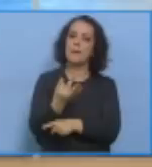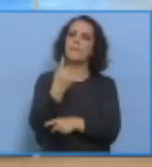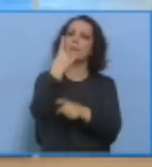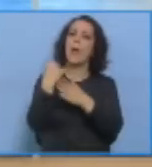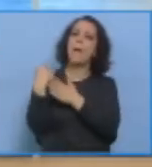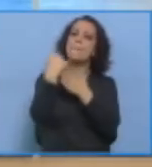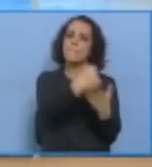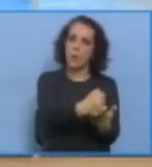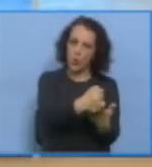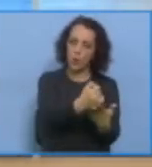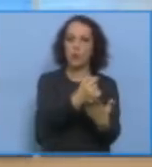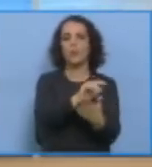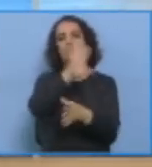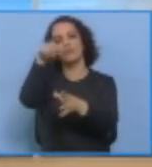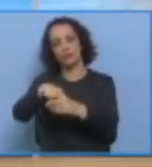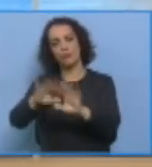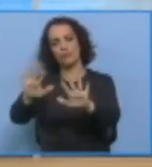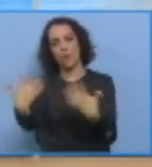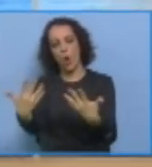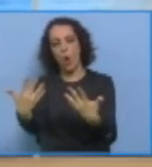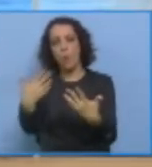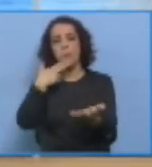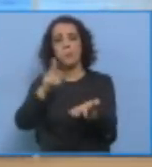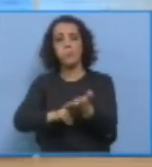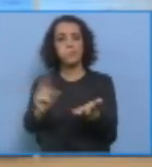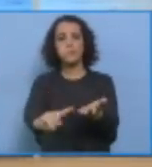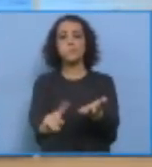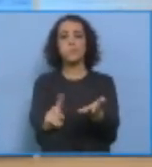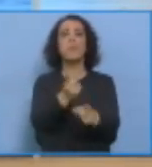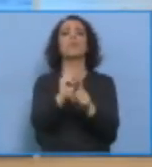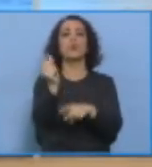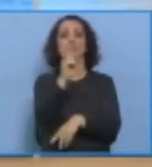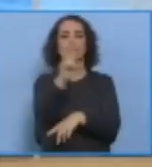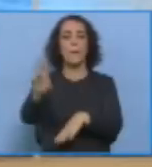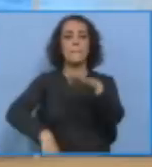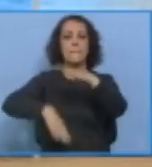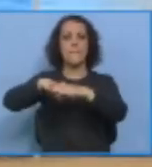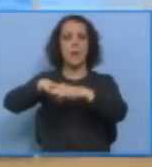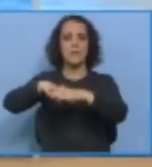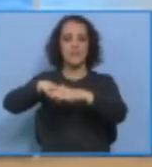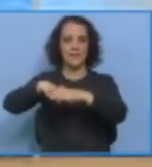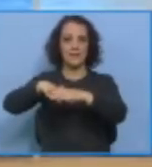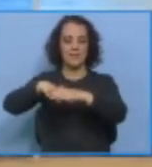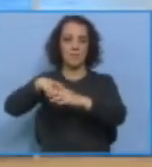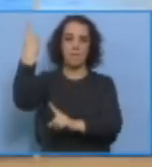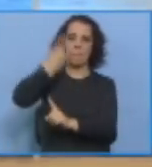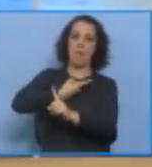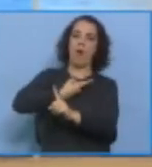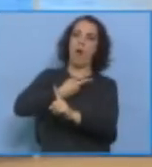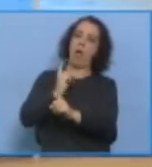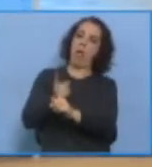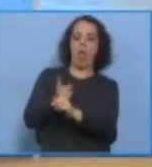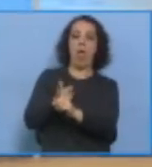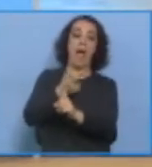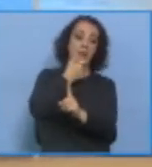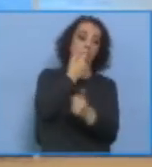apoio para que possam frequentar estes estabelecimentos de ensino, vêm-se inviabilizadas disso porque há um teto máximo, como que se isso fosse a referência para que